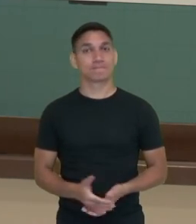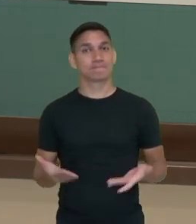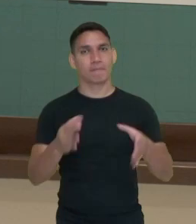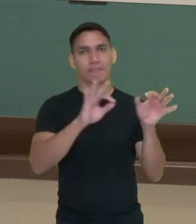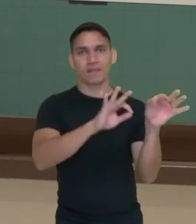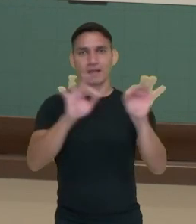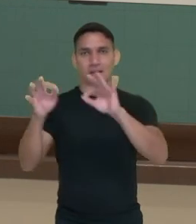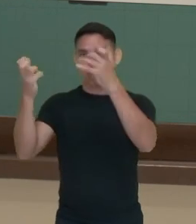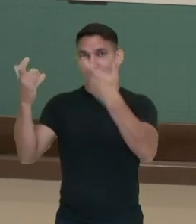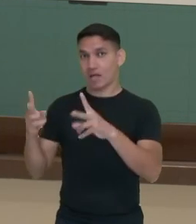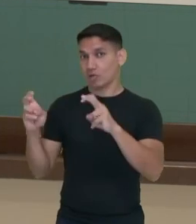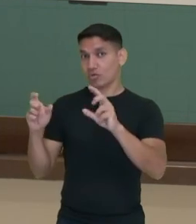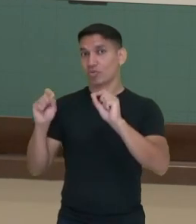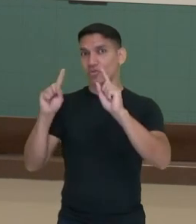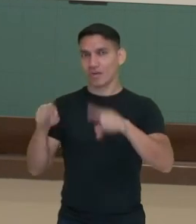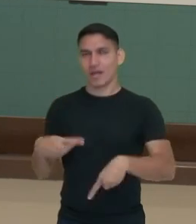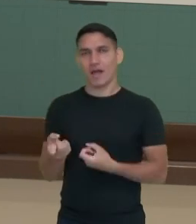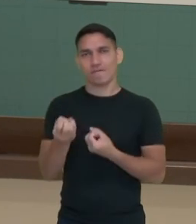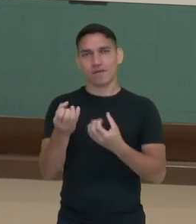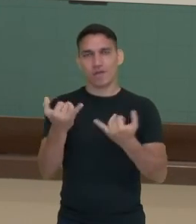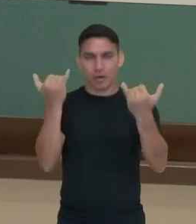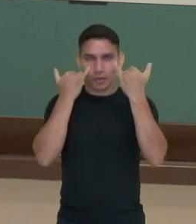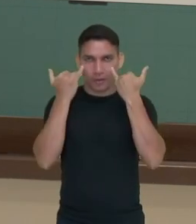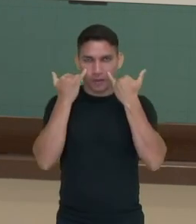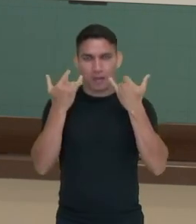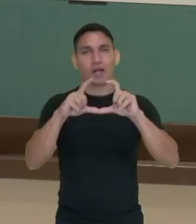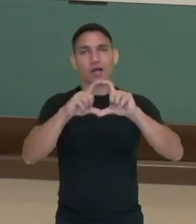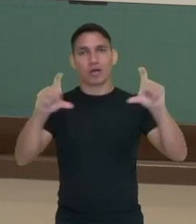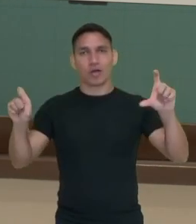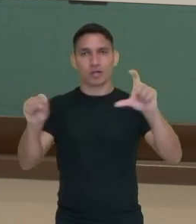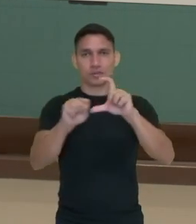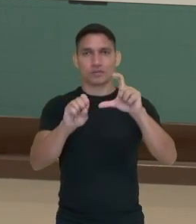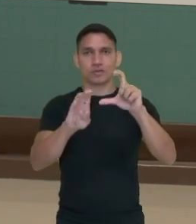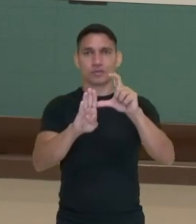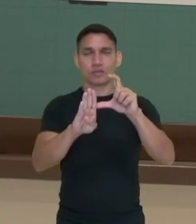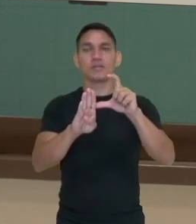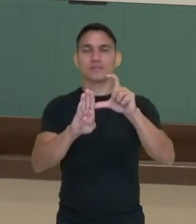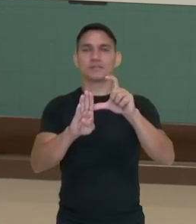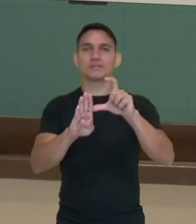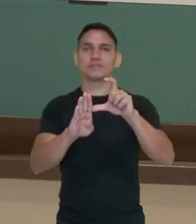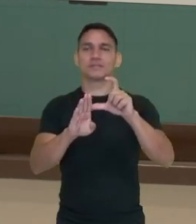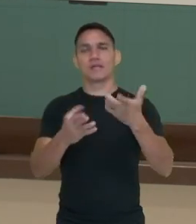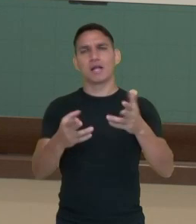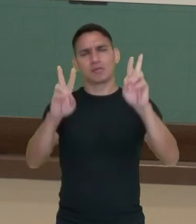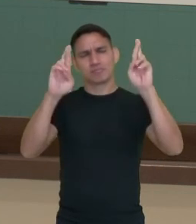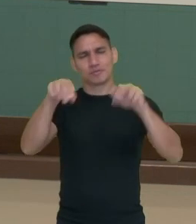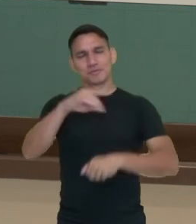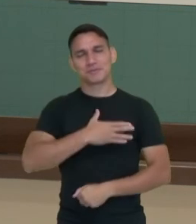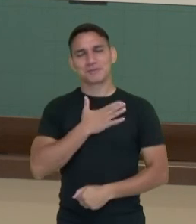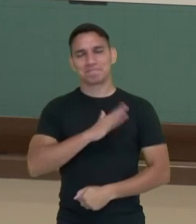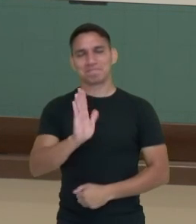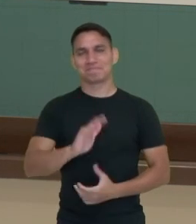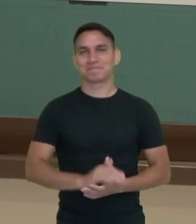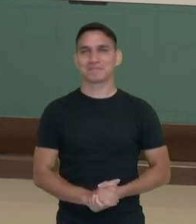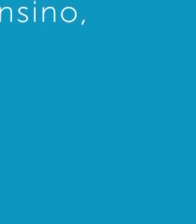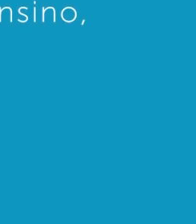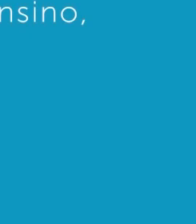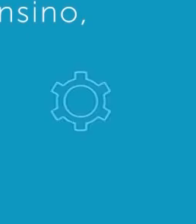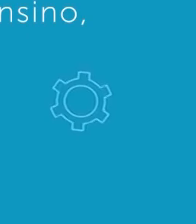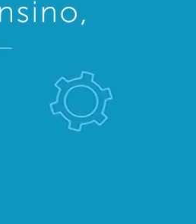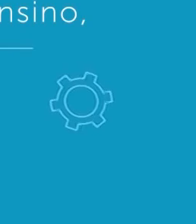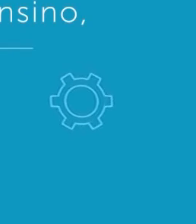Neste vídeo nós falamos sobre notícia e oração subordinada substantiva. Espero que vocês tenham gostado. Até breve!